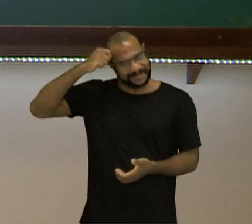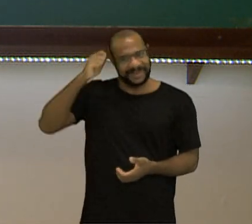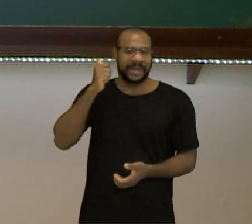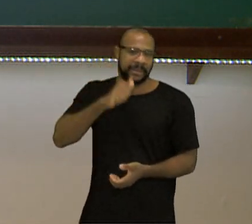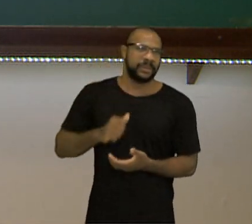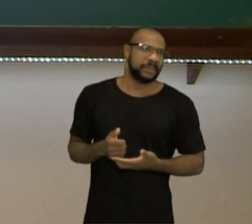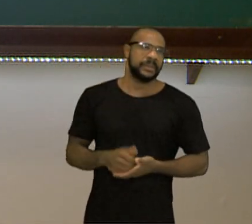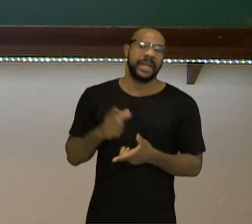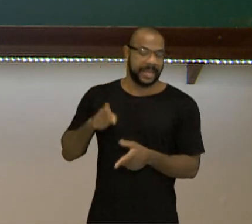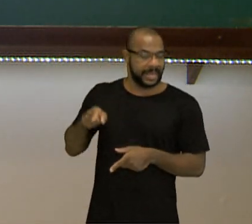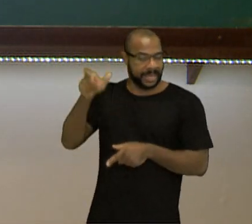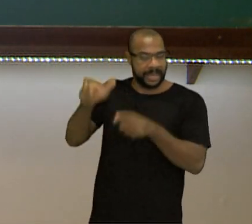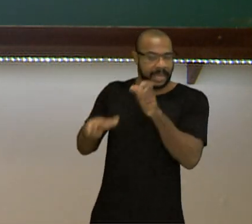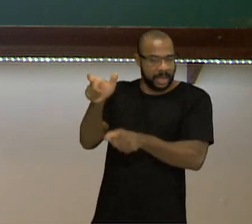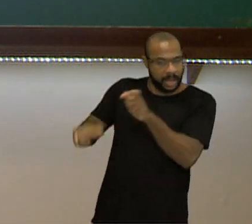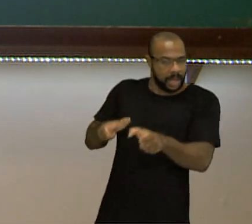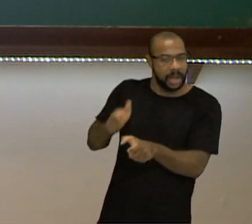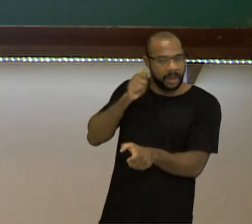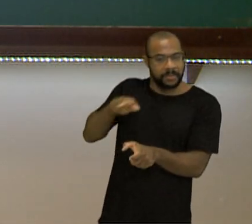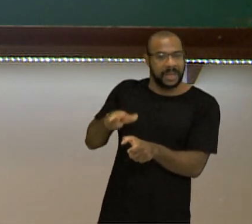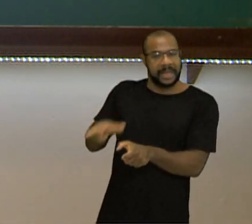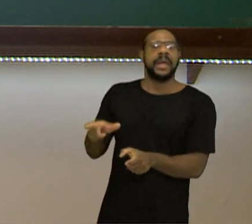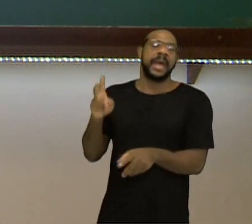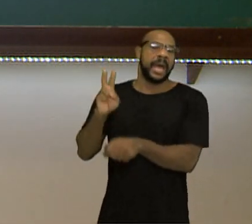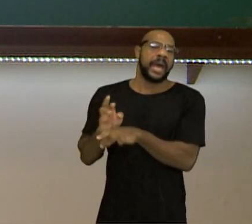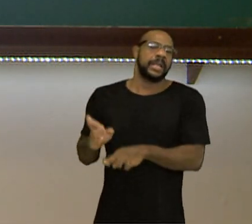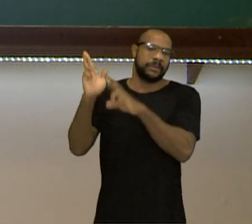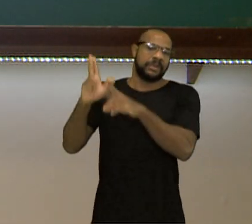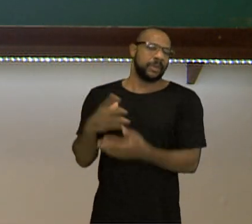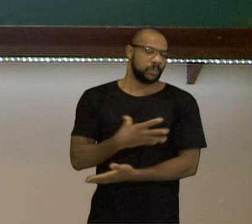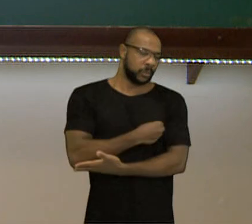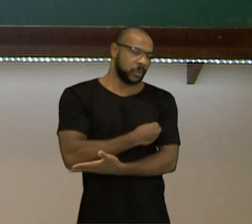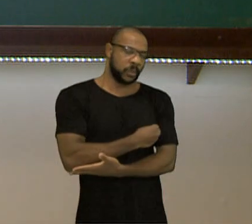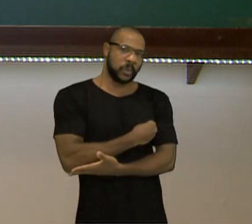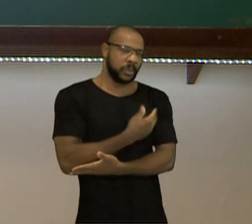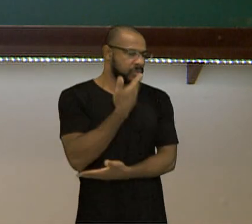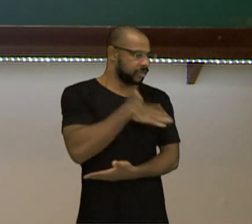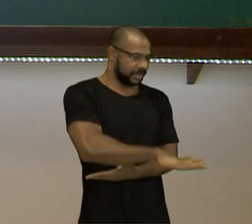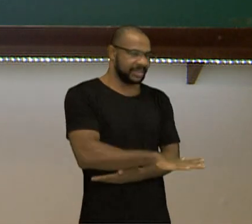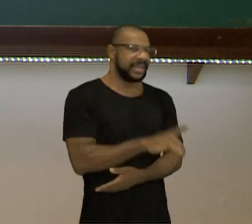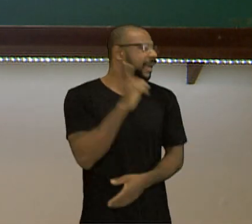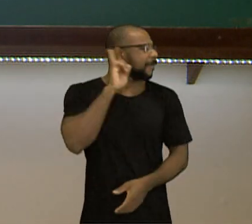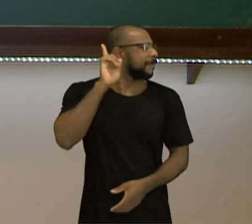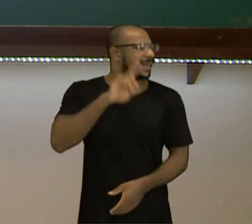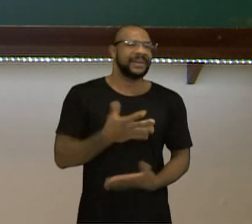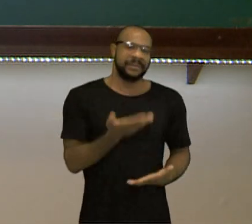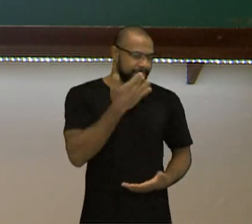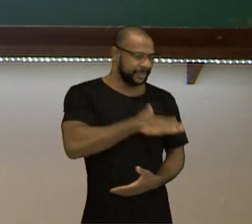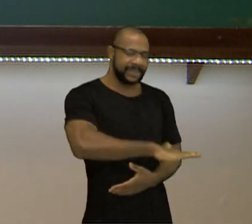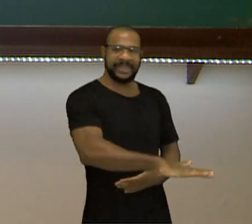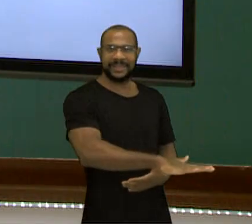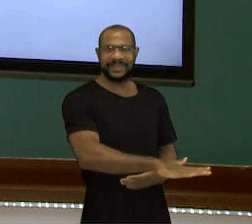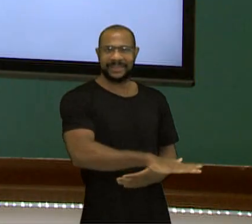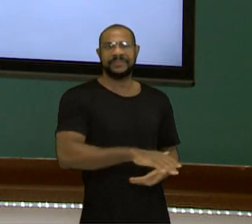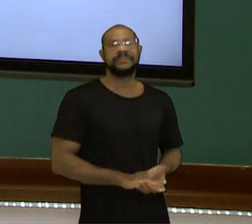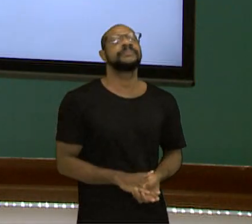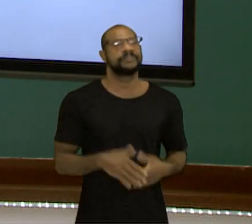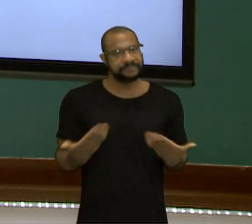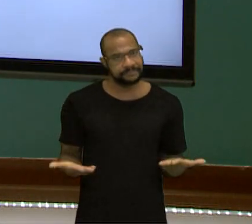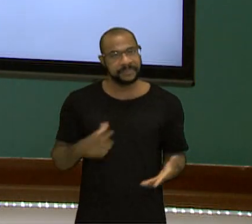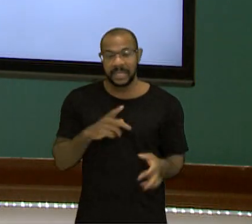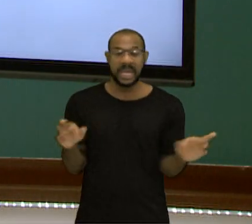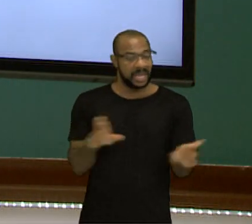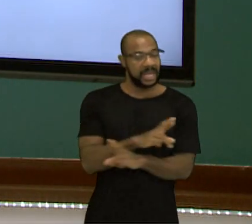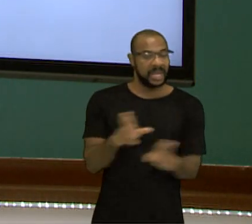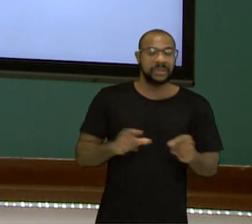eram responsáveis pelo aleitamento materno, inclusive das crianças brancas, né? Então isso promovia uma relação